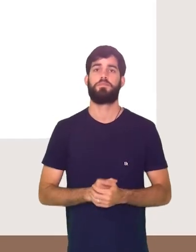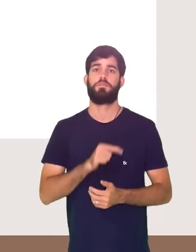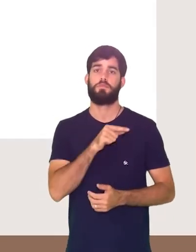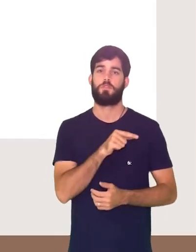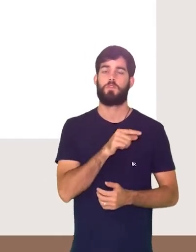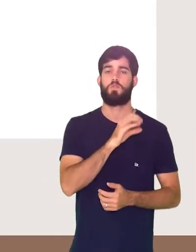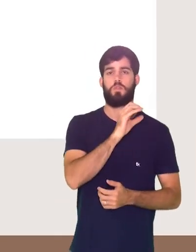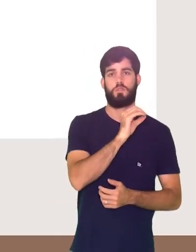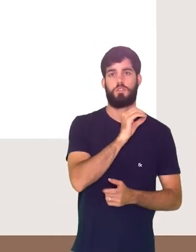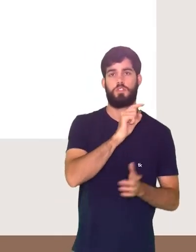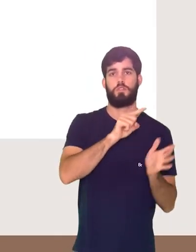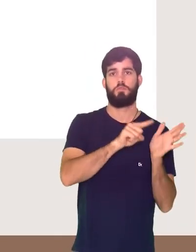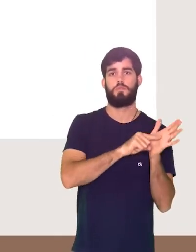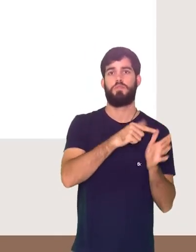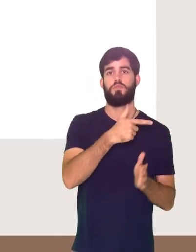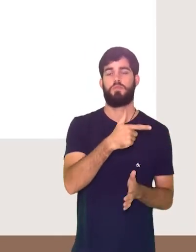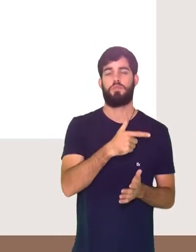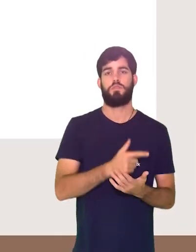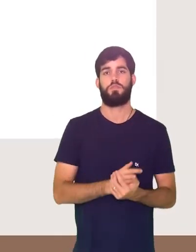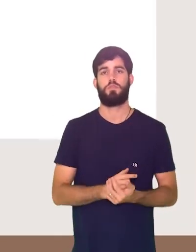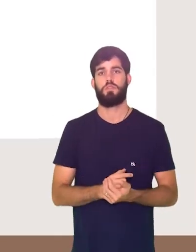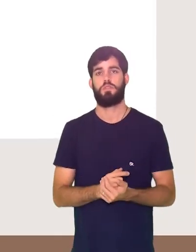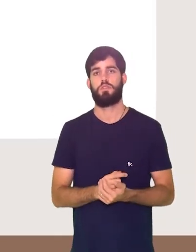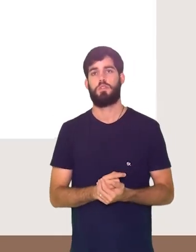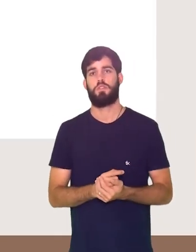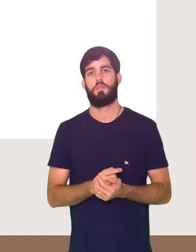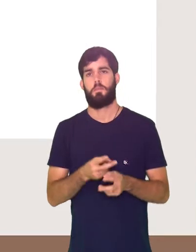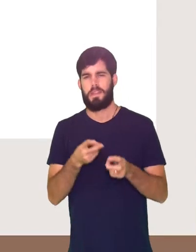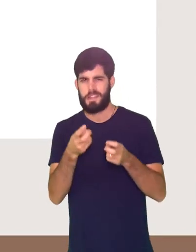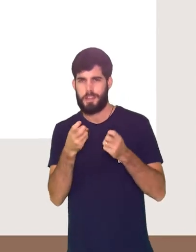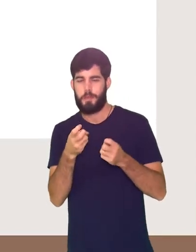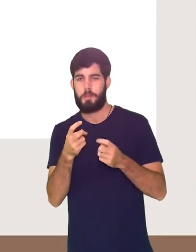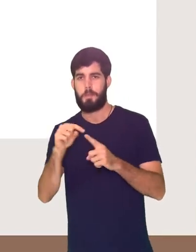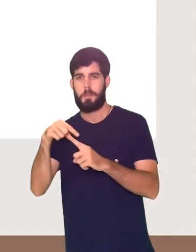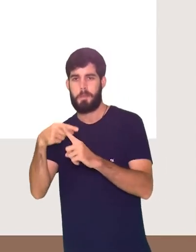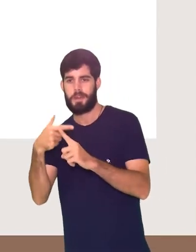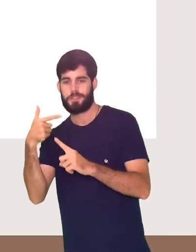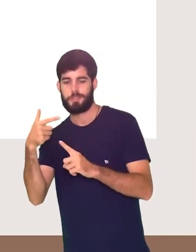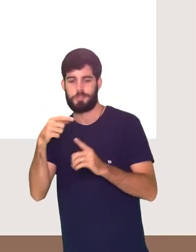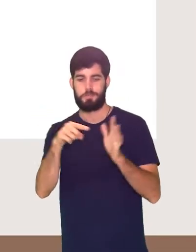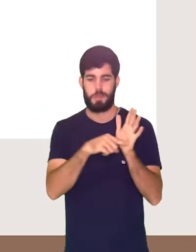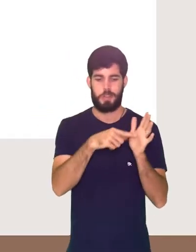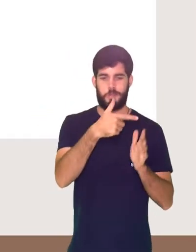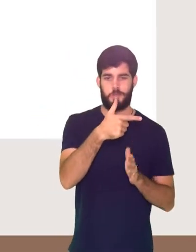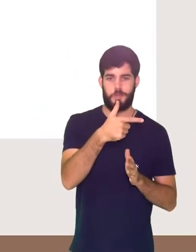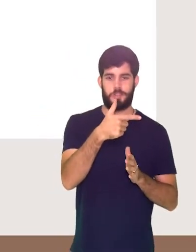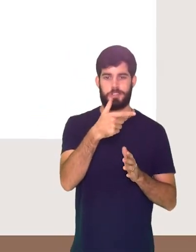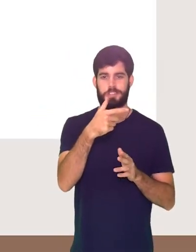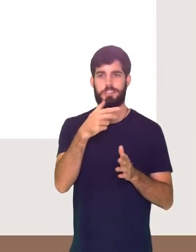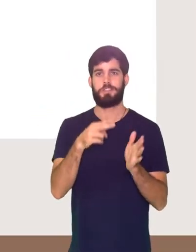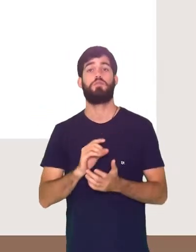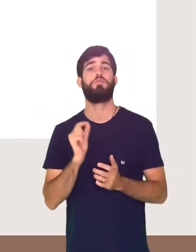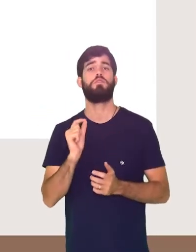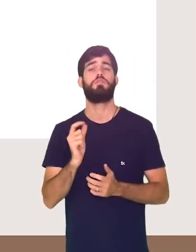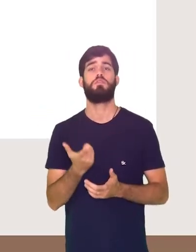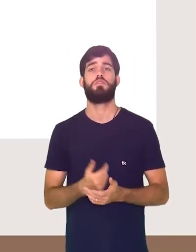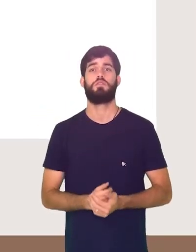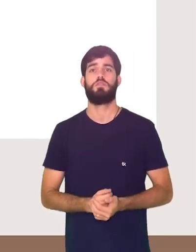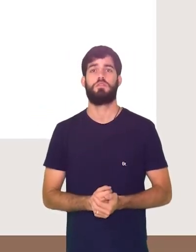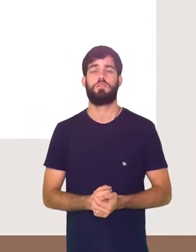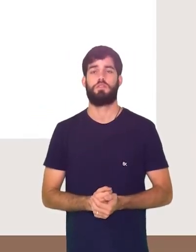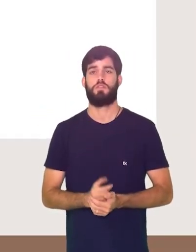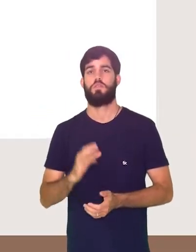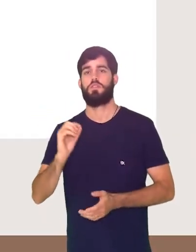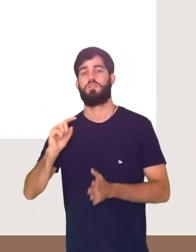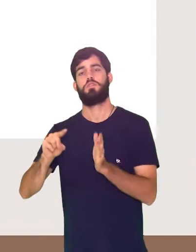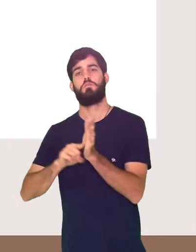o oxigênio é menos 2. Mais 2 com menos 2, 0. E o monóxido de carbono, o oxigênio é